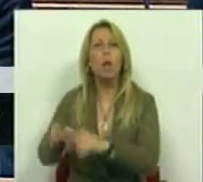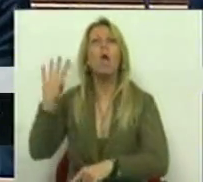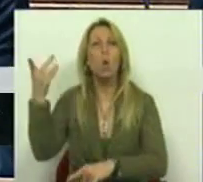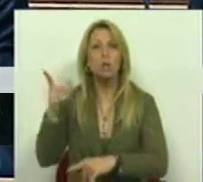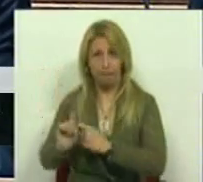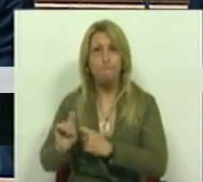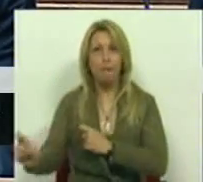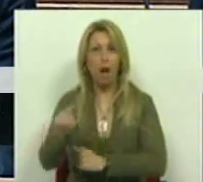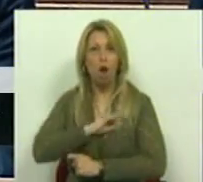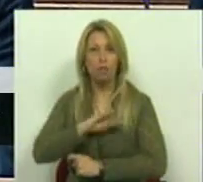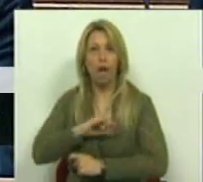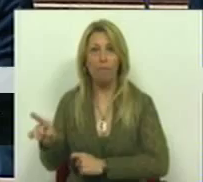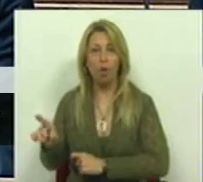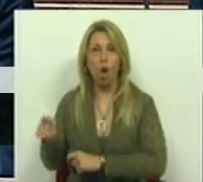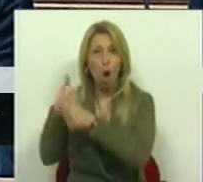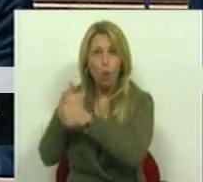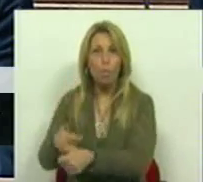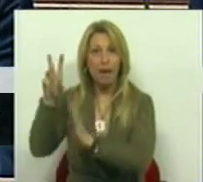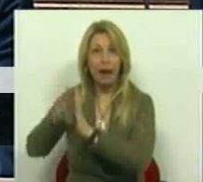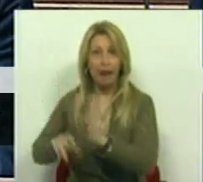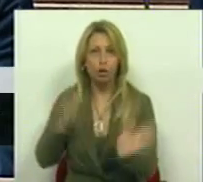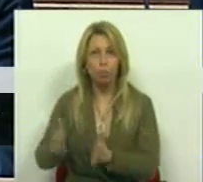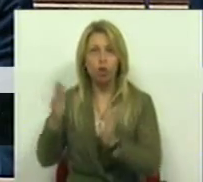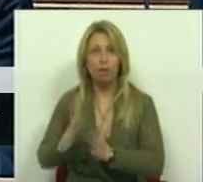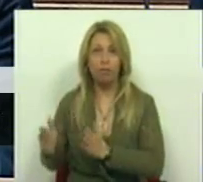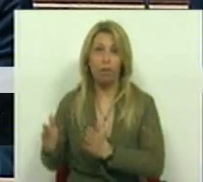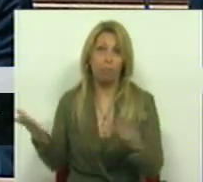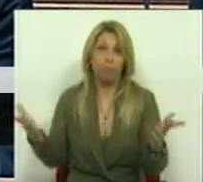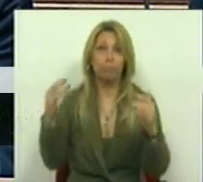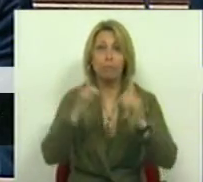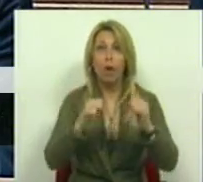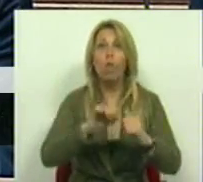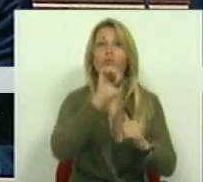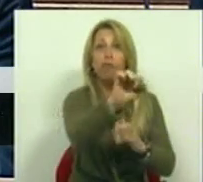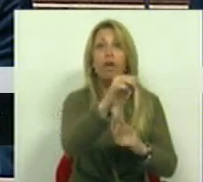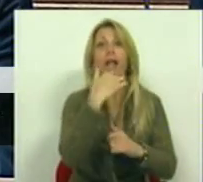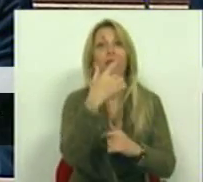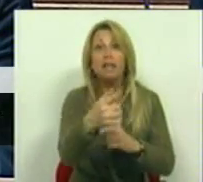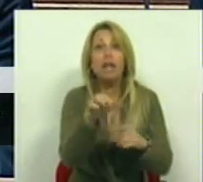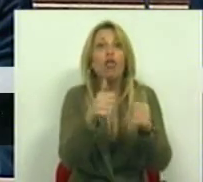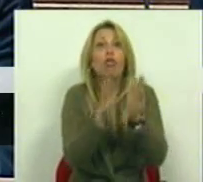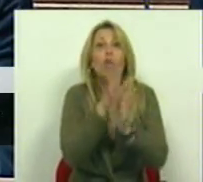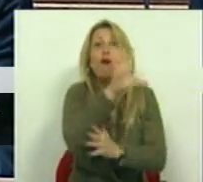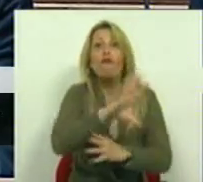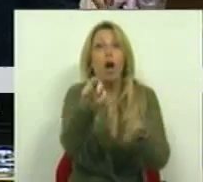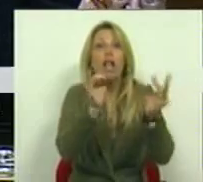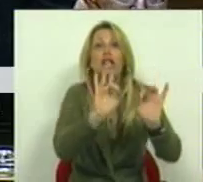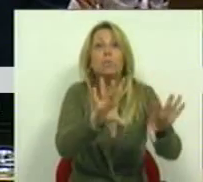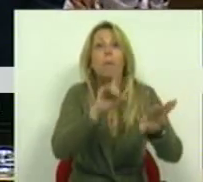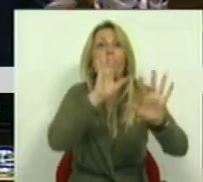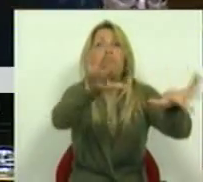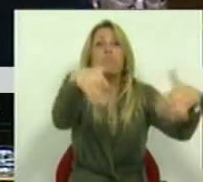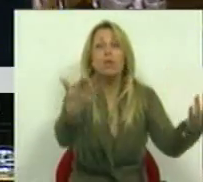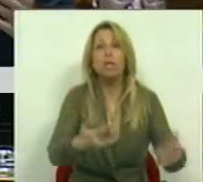o ordenado, cumpriria as regras da produtividade, segundo o seu acordo, todas as formas de despedimento são possíveis.